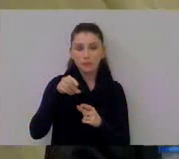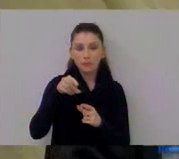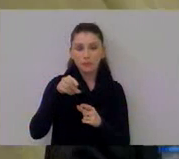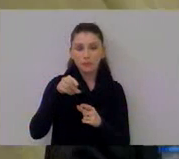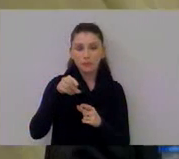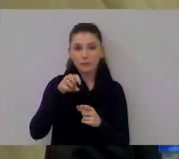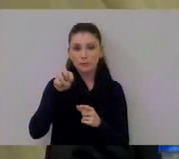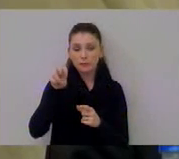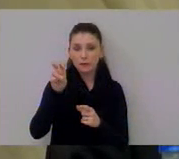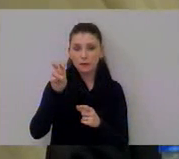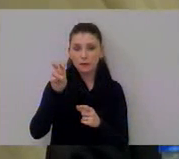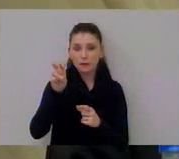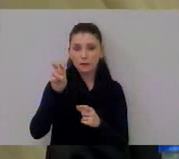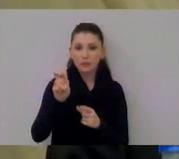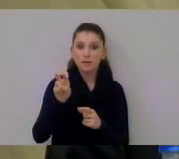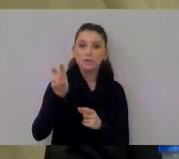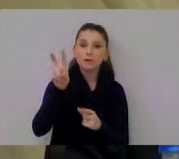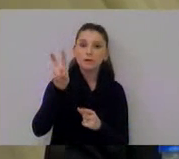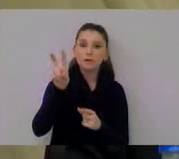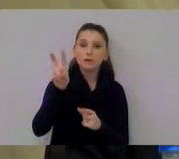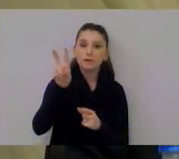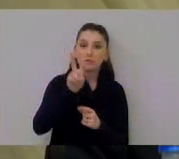090/2015, autoria,